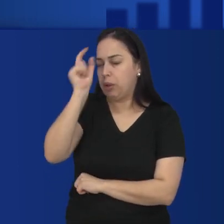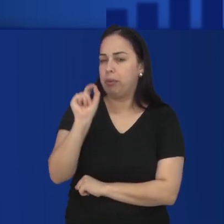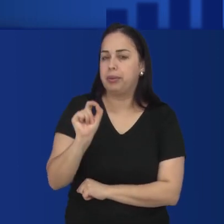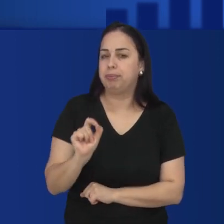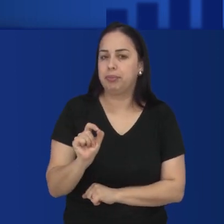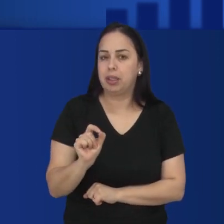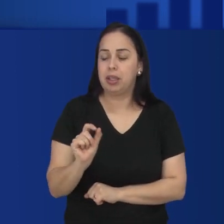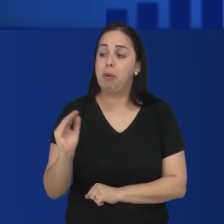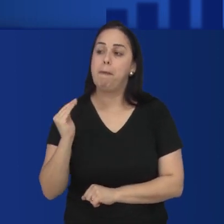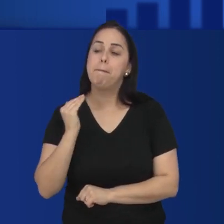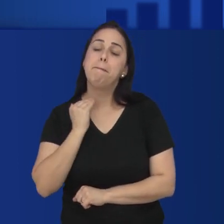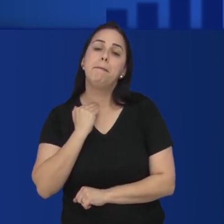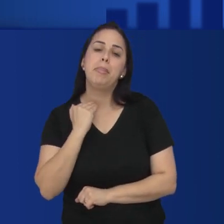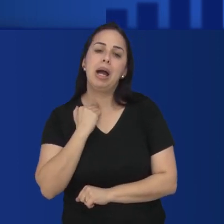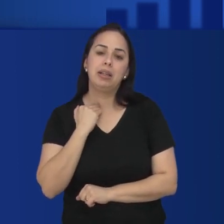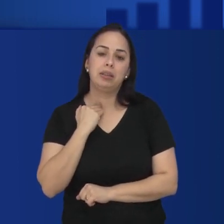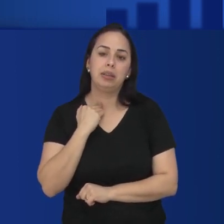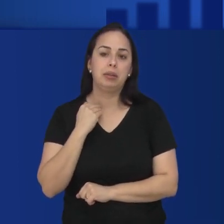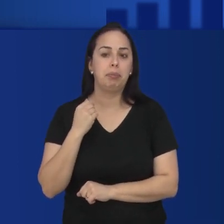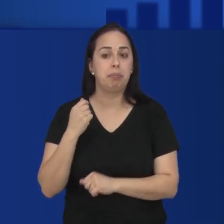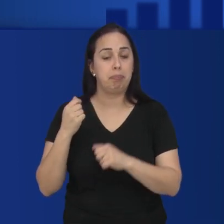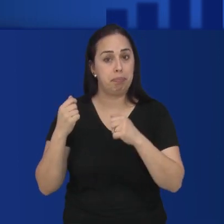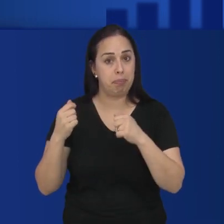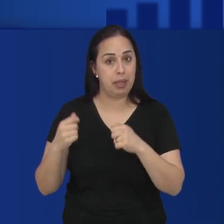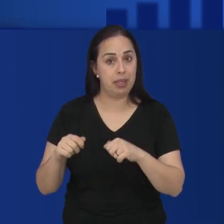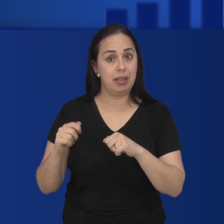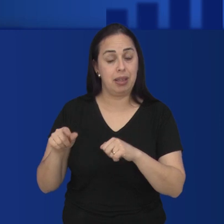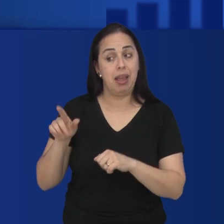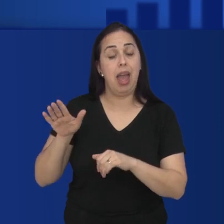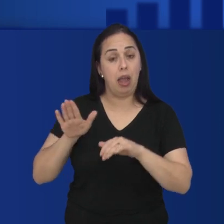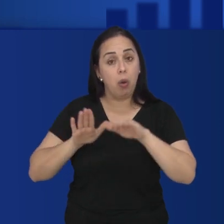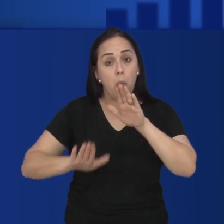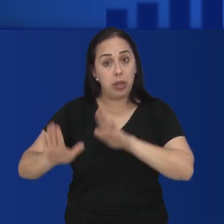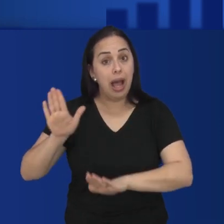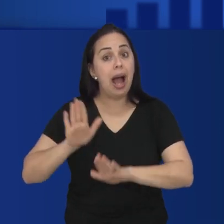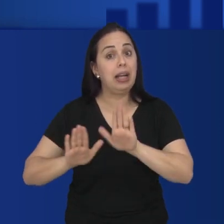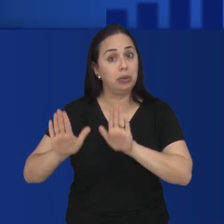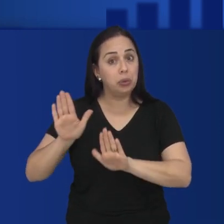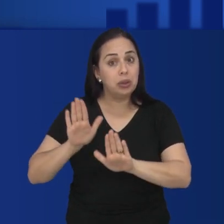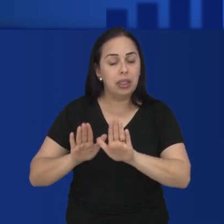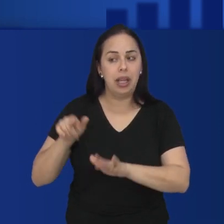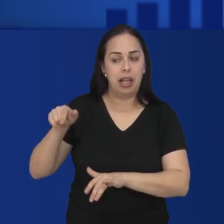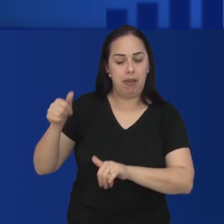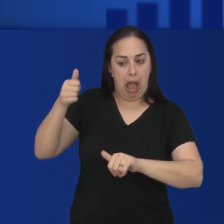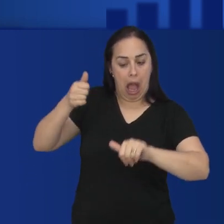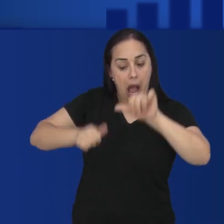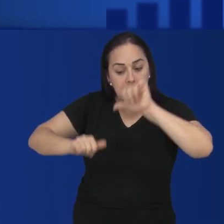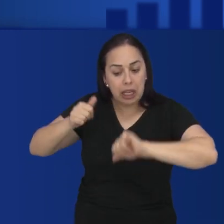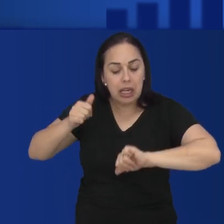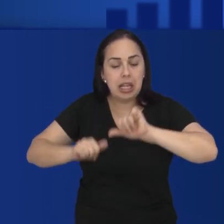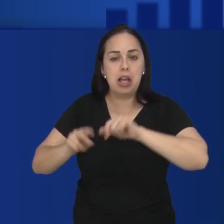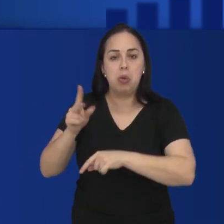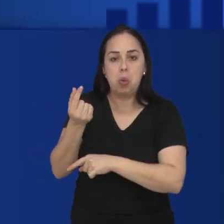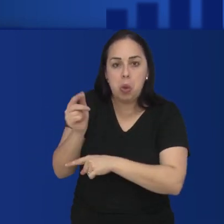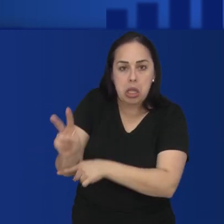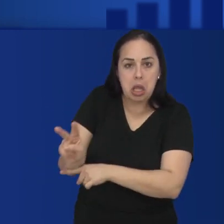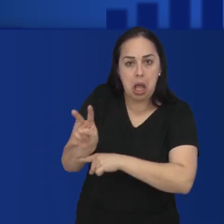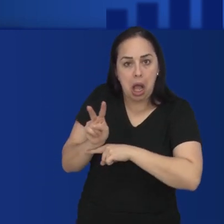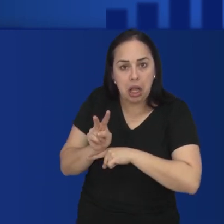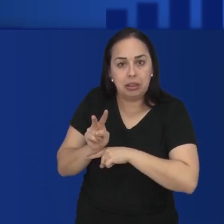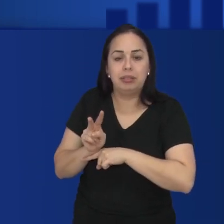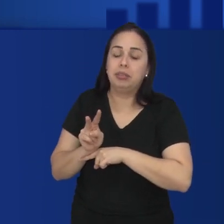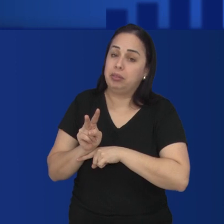consciência de que o banco ele é necessariamente uma agência de risco e ele vai analisar a sua concessão de crédito